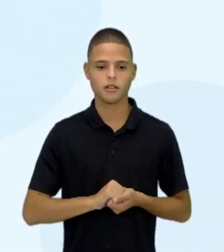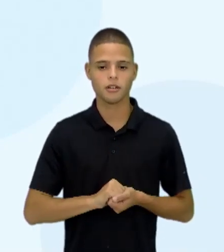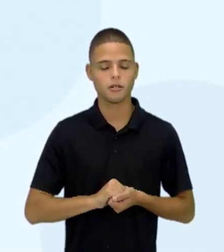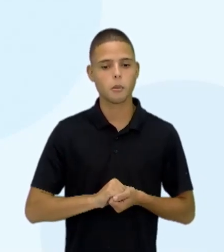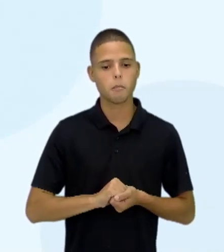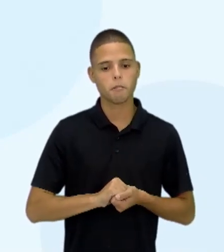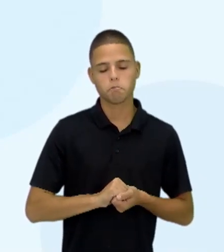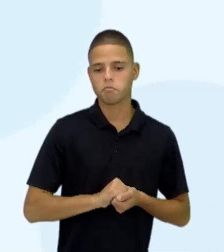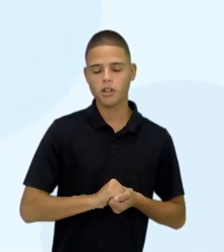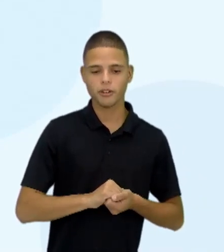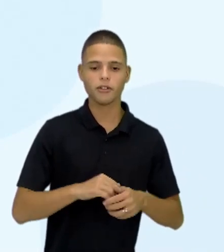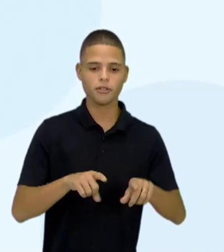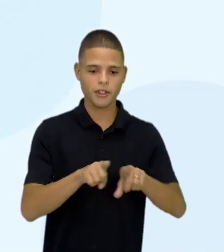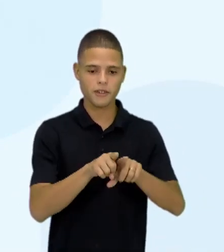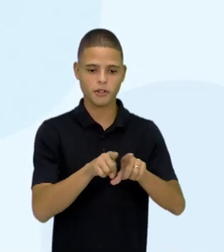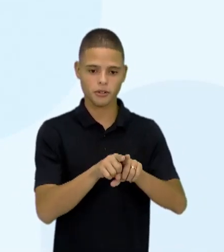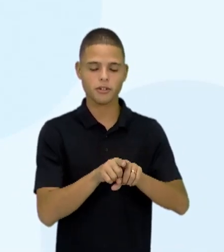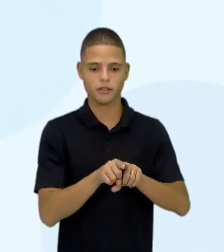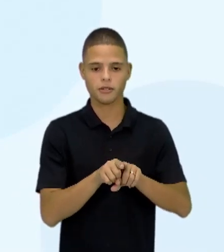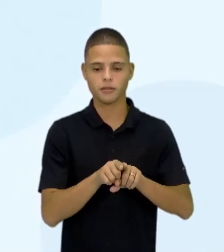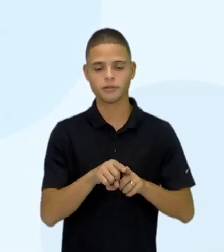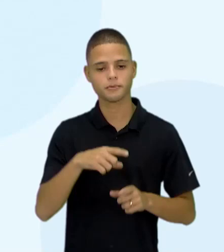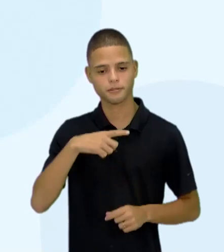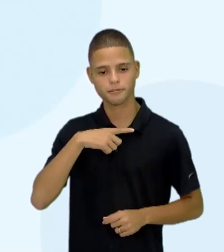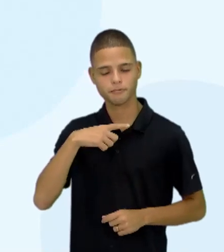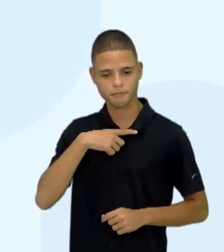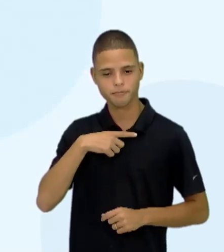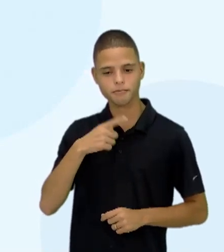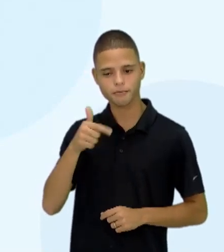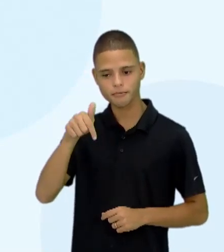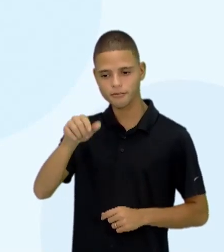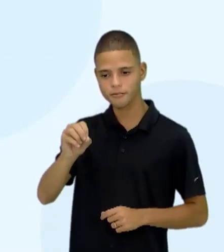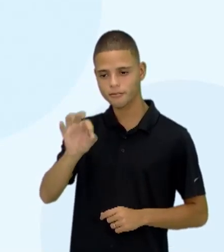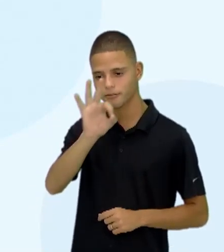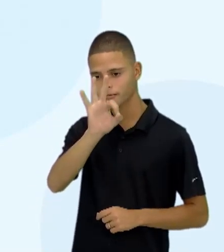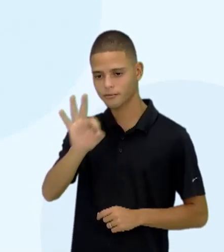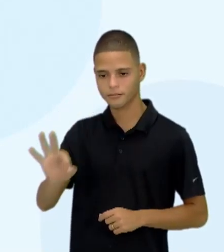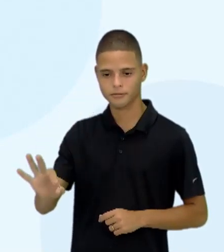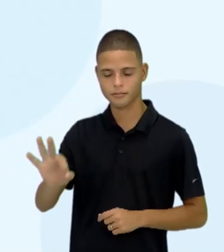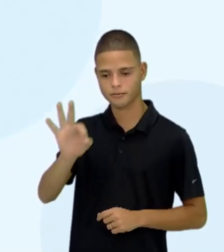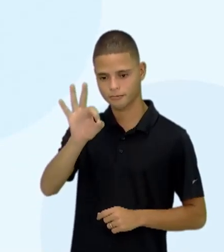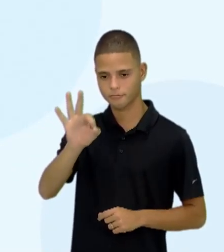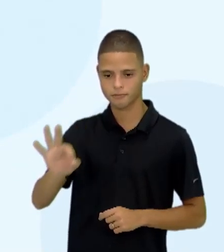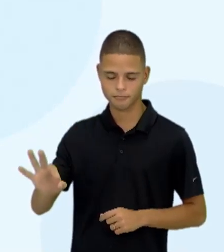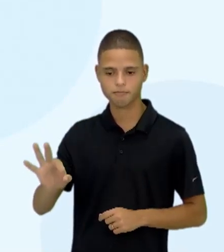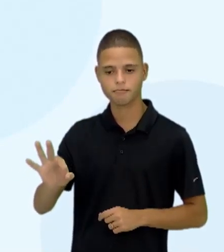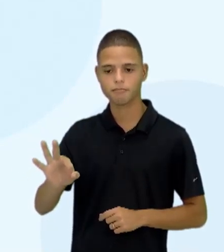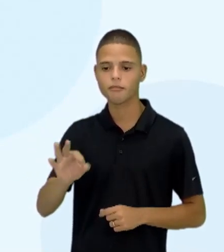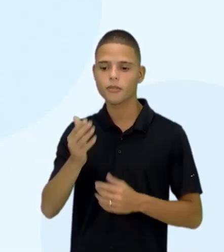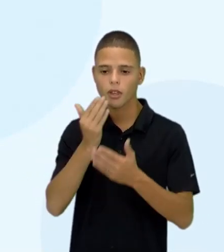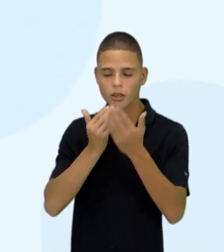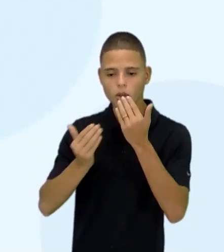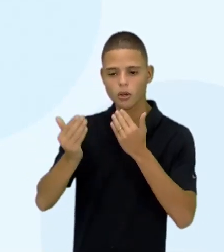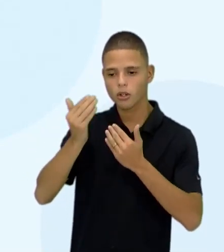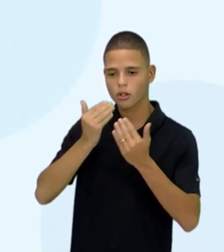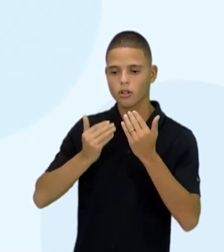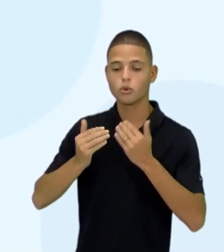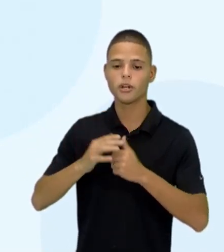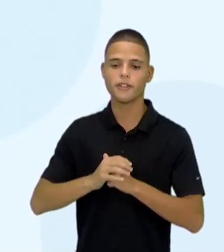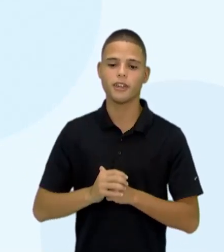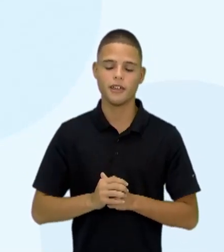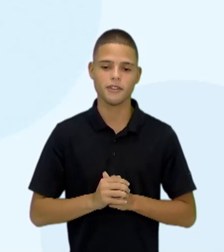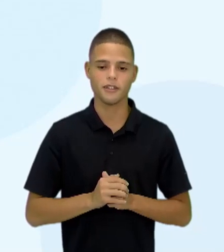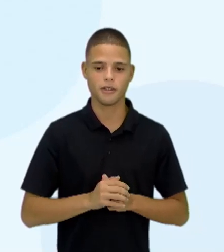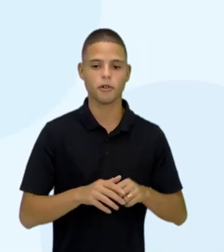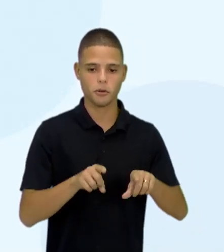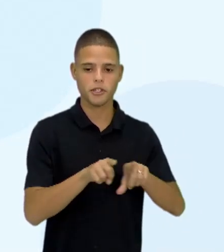revela que, no mundo, quase 70% dos morcegos se alimentam de insetos em maior